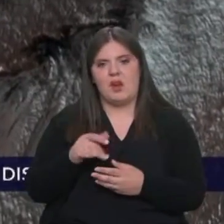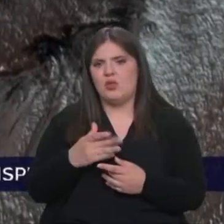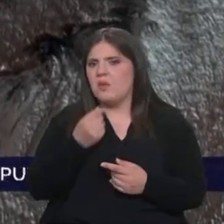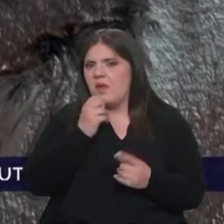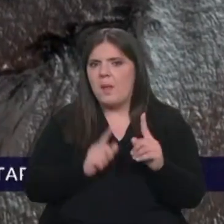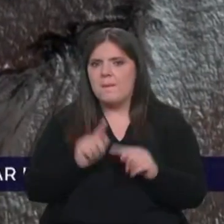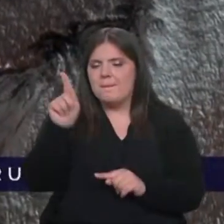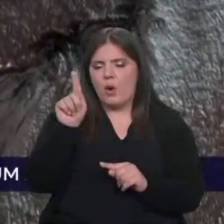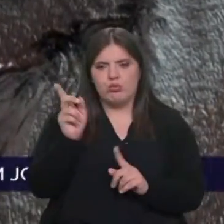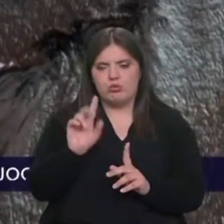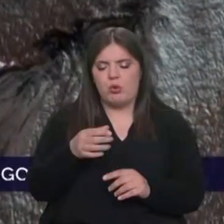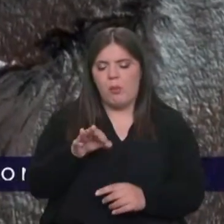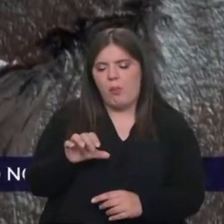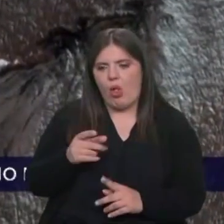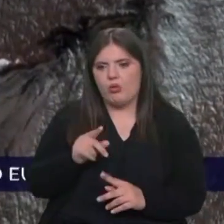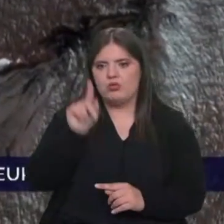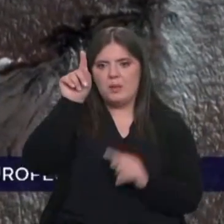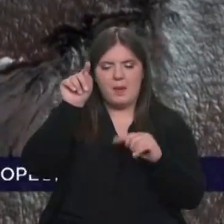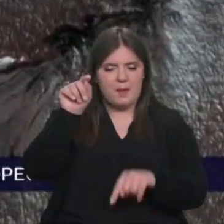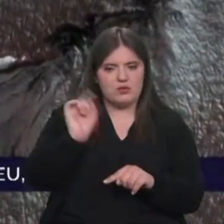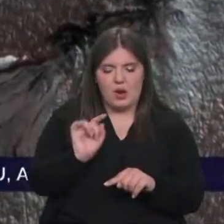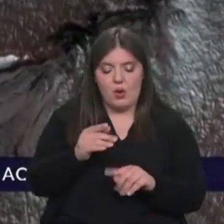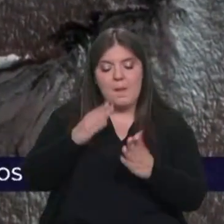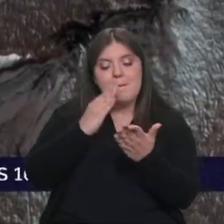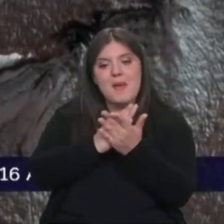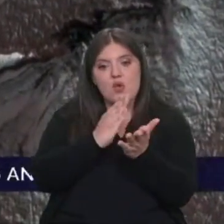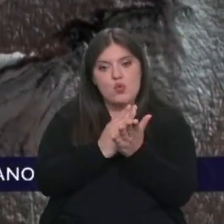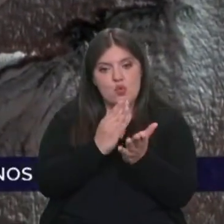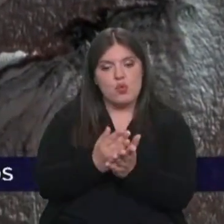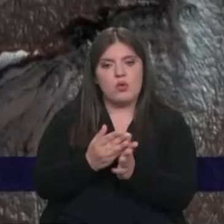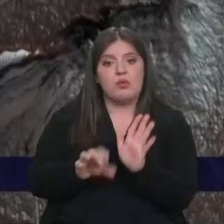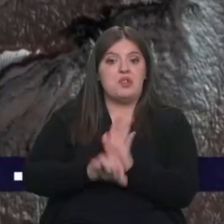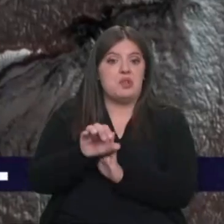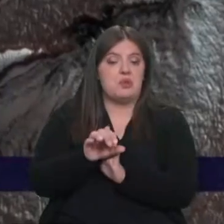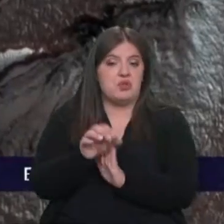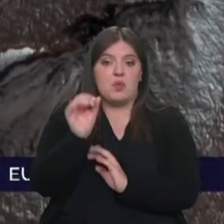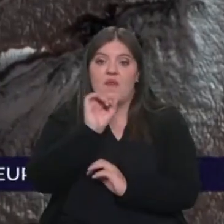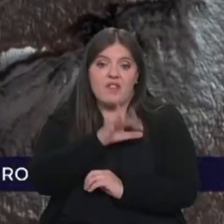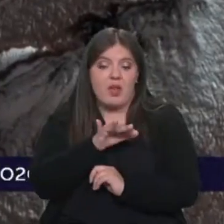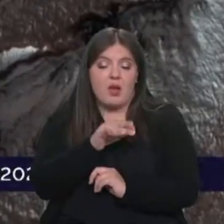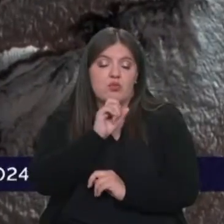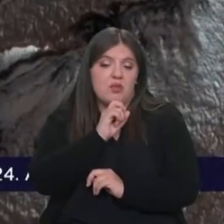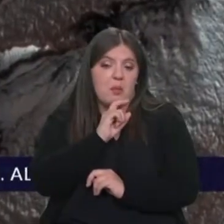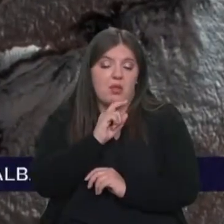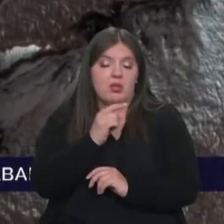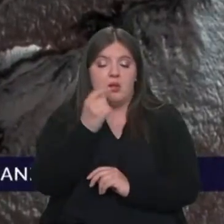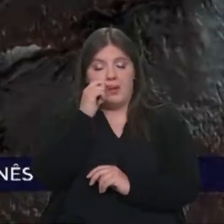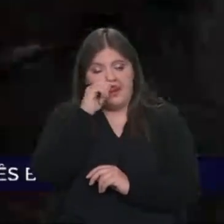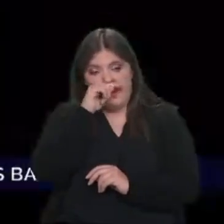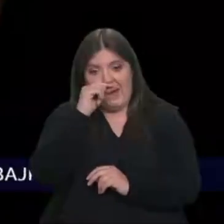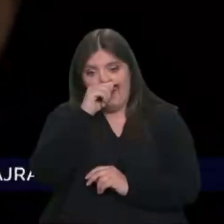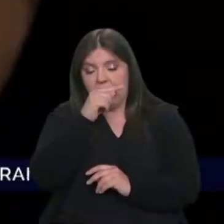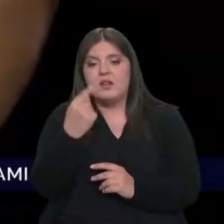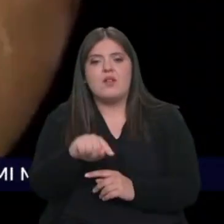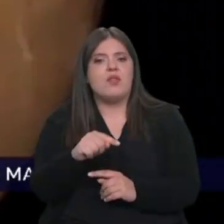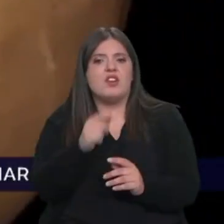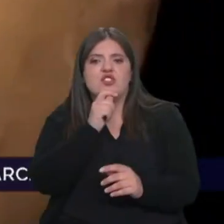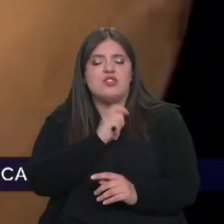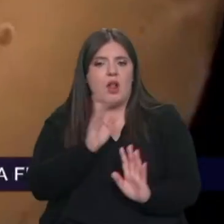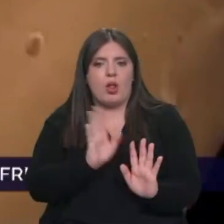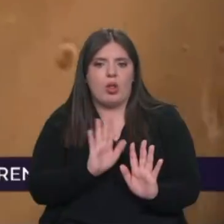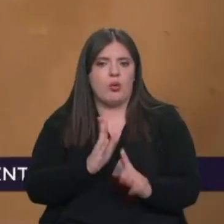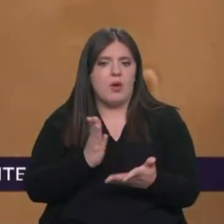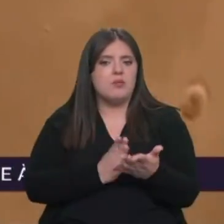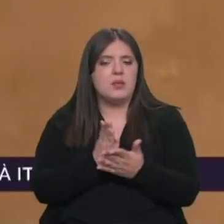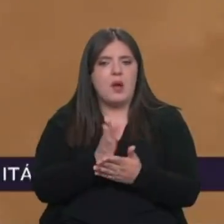é perto do Equador, onde supostamente não haveria condições físicas para haver sequer, não é apenas a existência deste gelo, é a